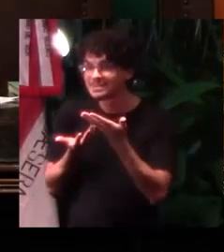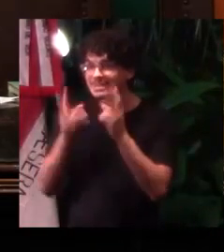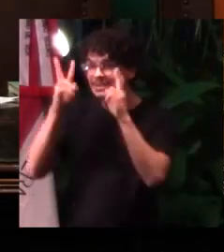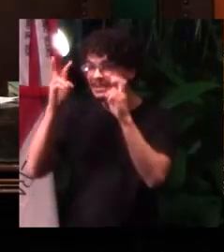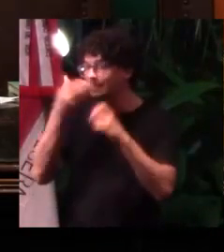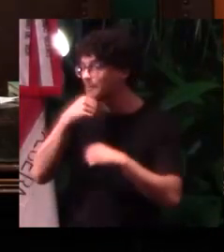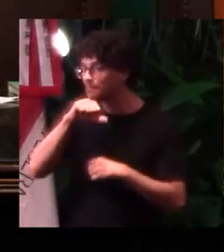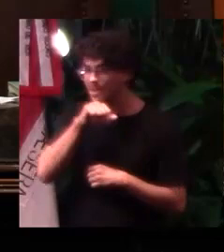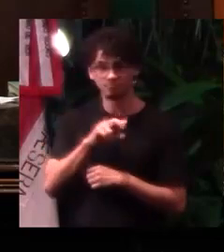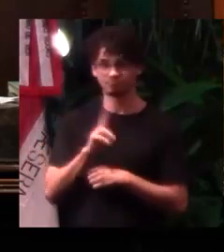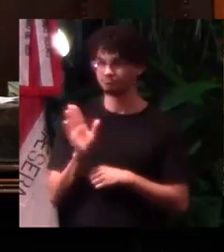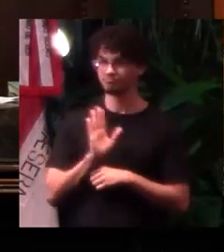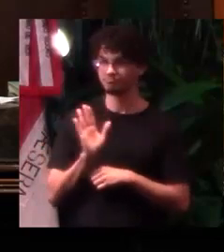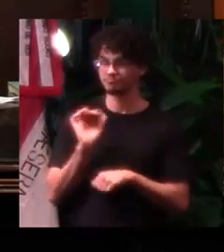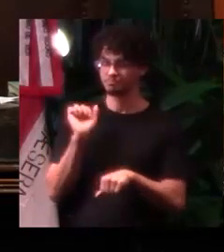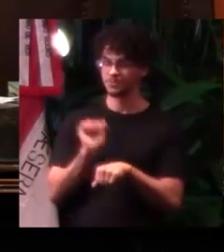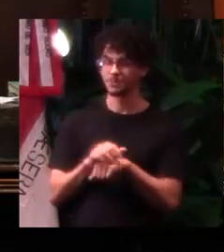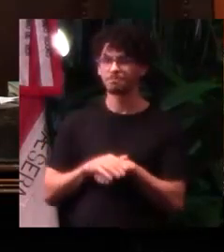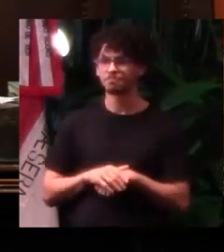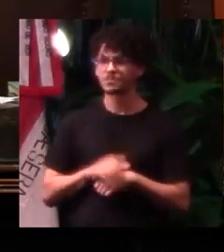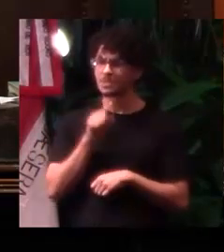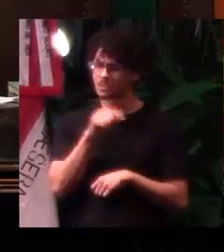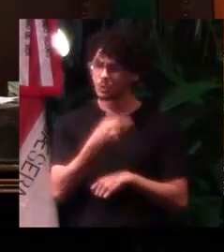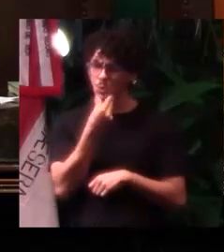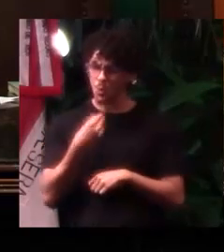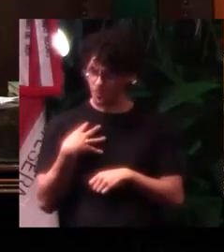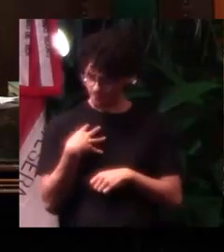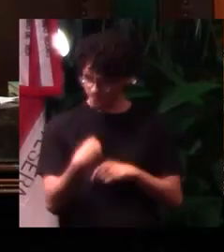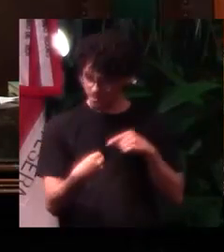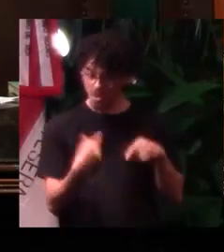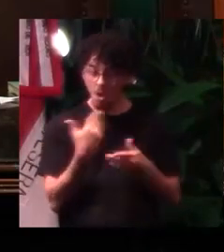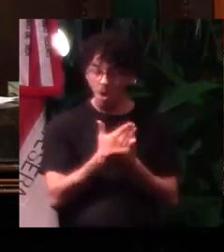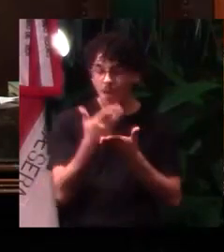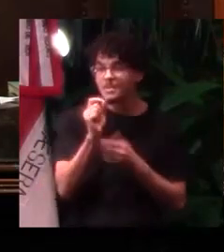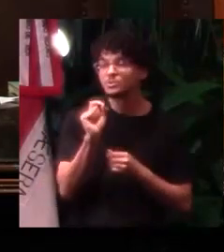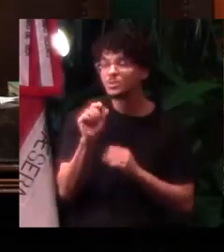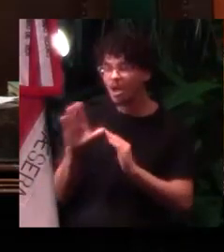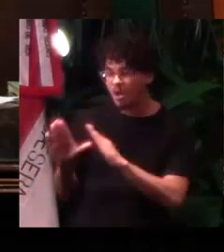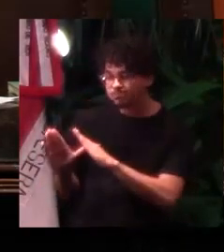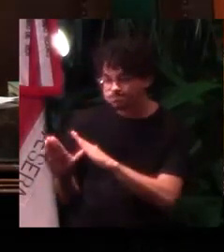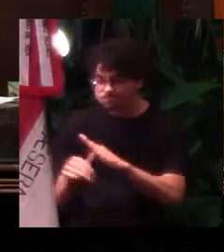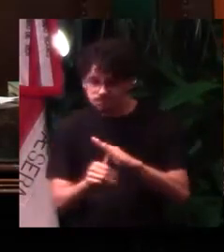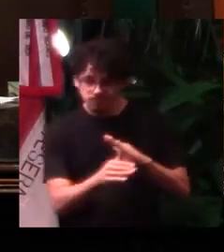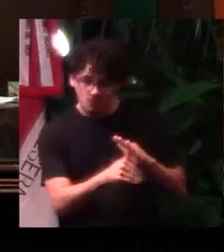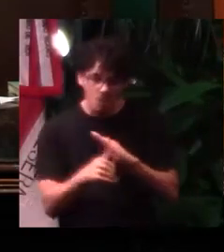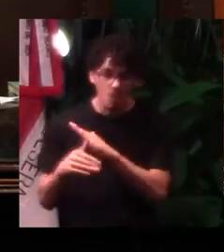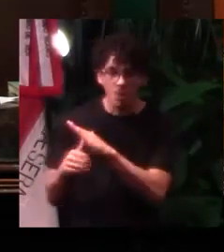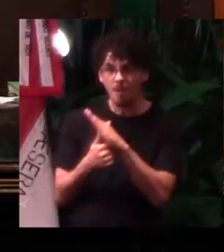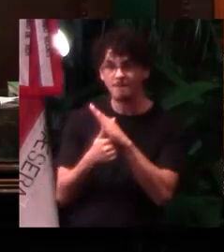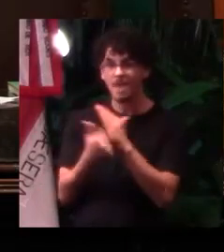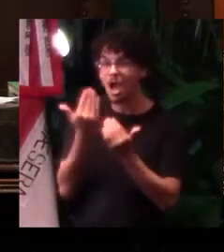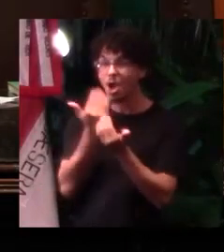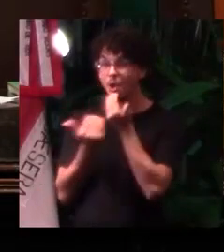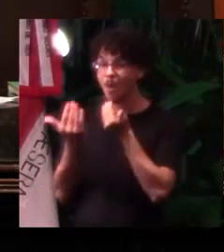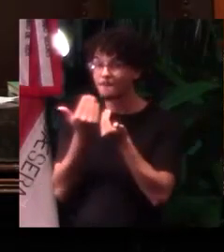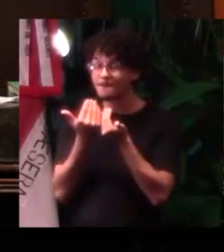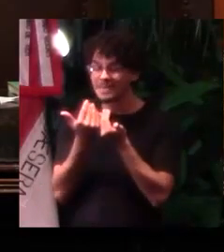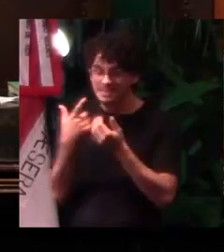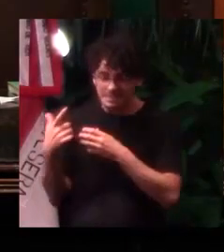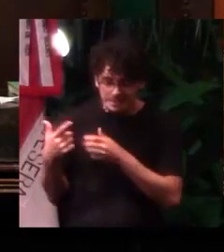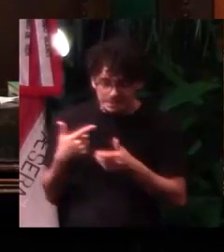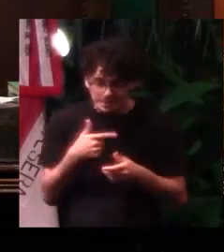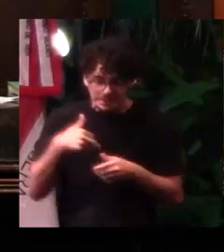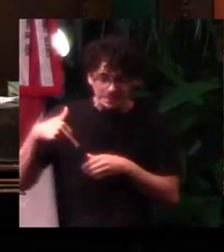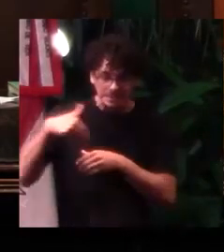E o filho começa a roubar comida e colocar num determinado lugar próximo ao rio para que